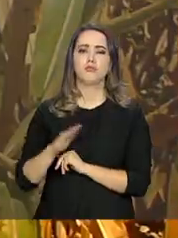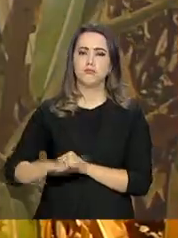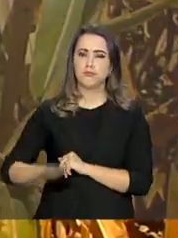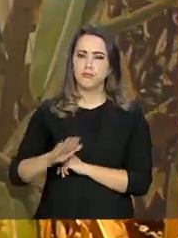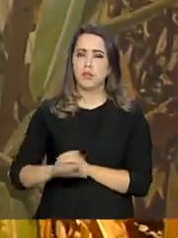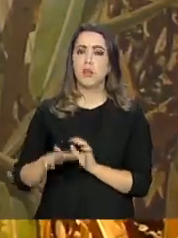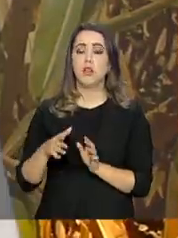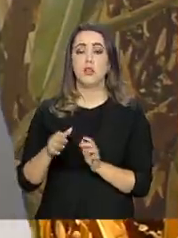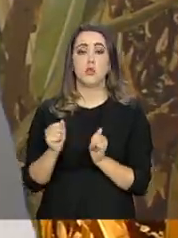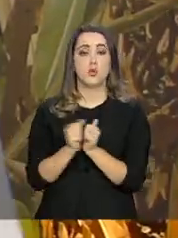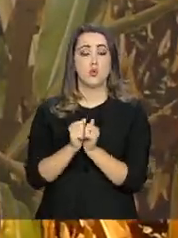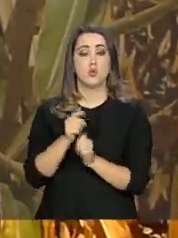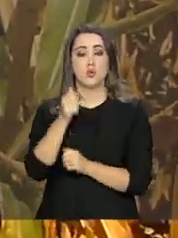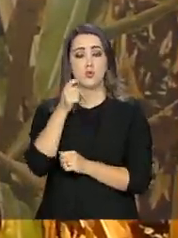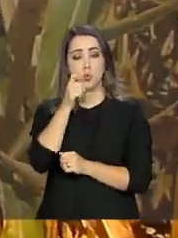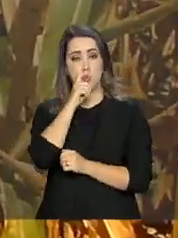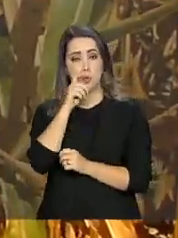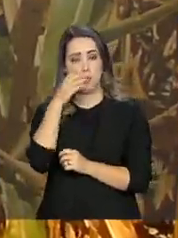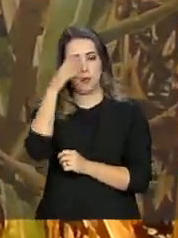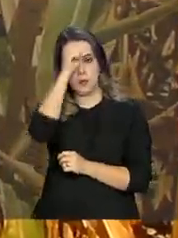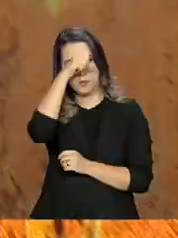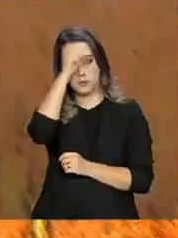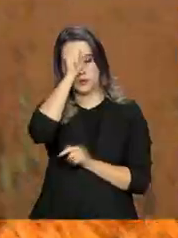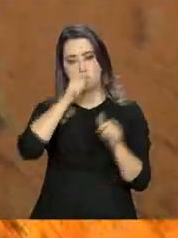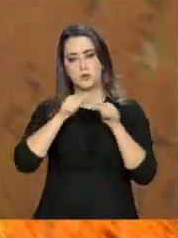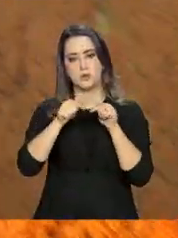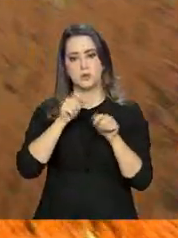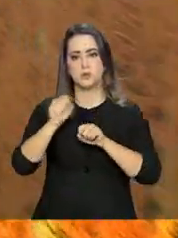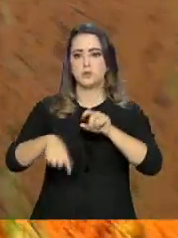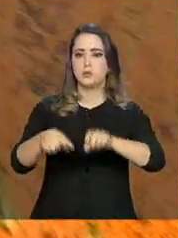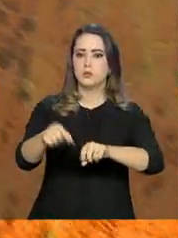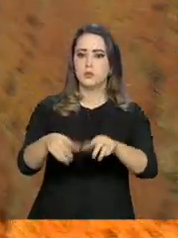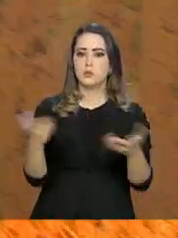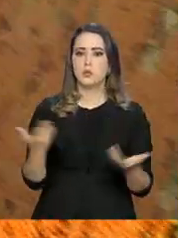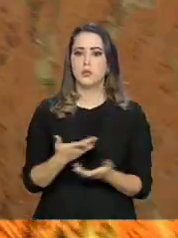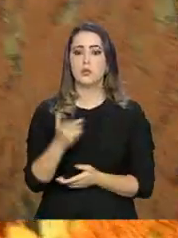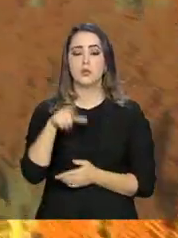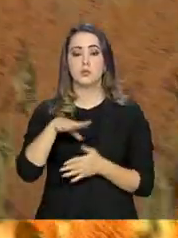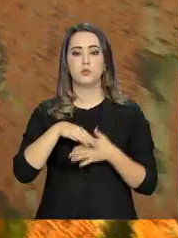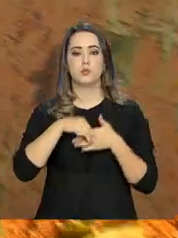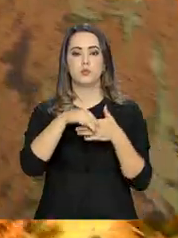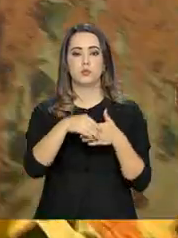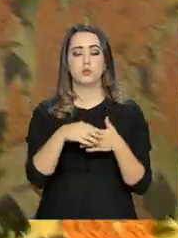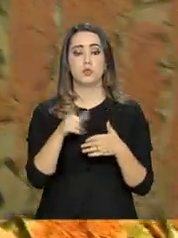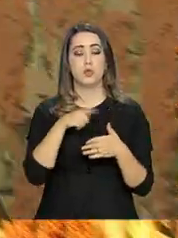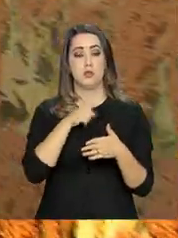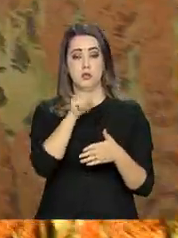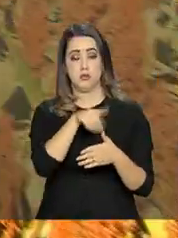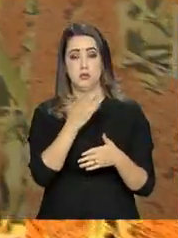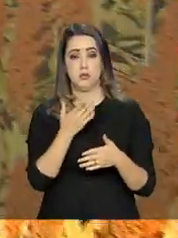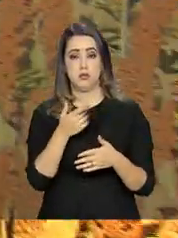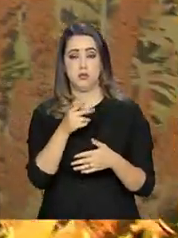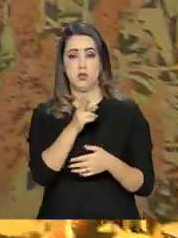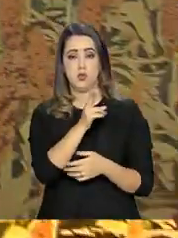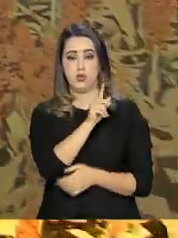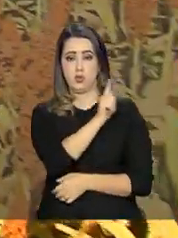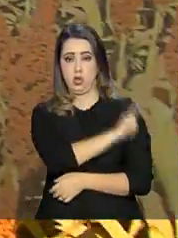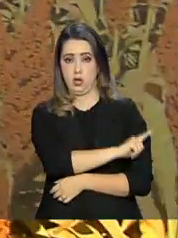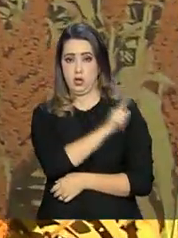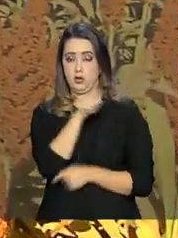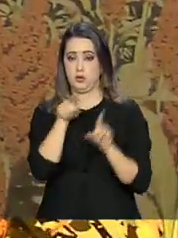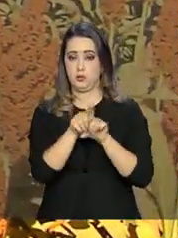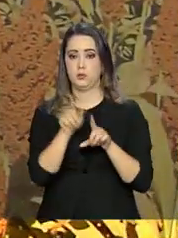pai aprendeu a tirar o sustento da terra hoje gerencia uma propriedade com 118 hectares de área plantada